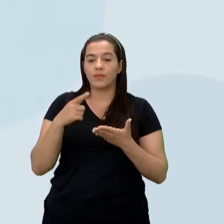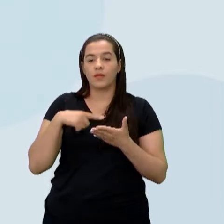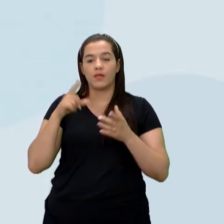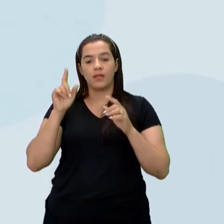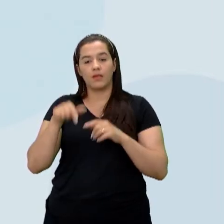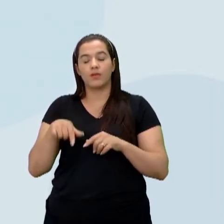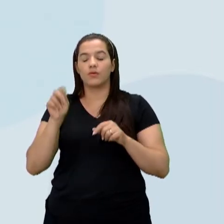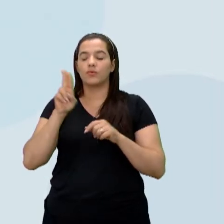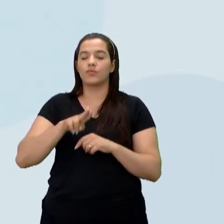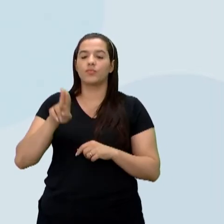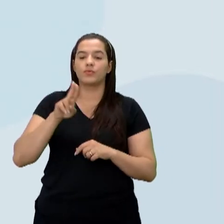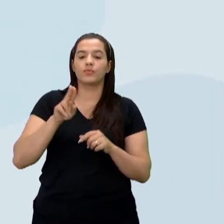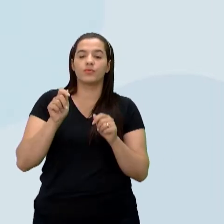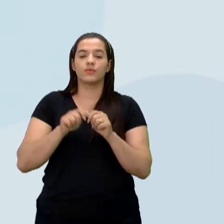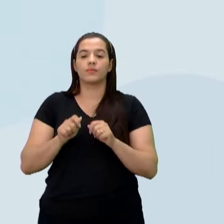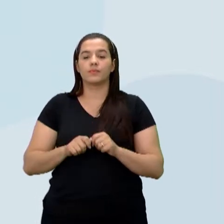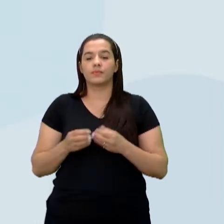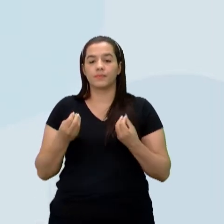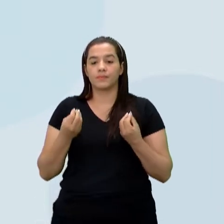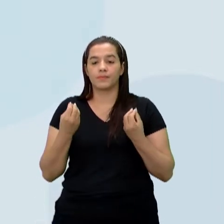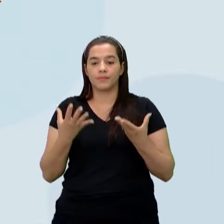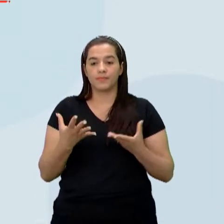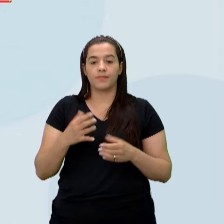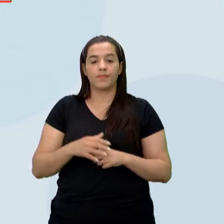eram utilizados para